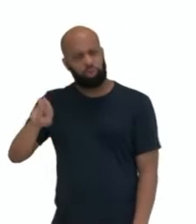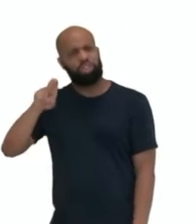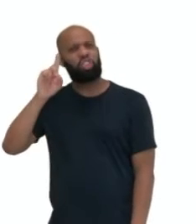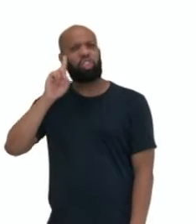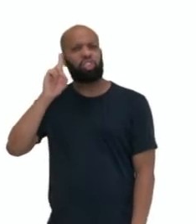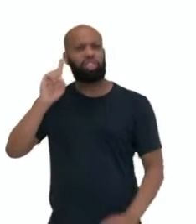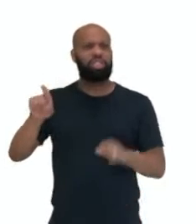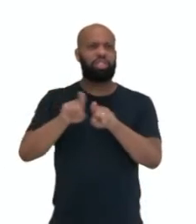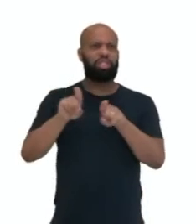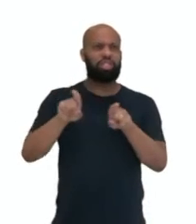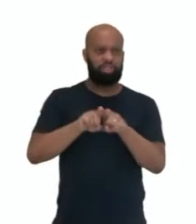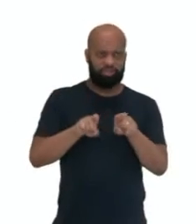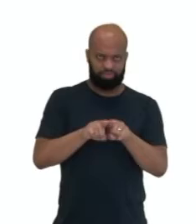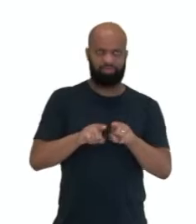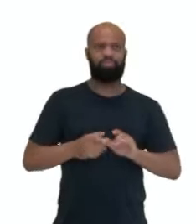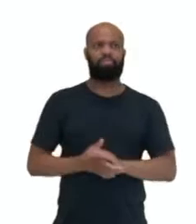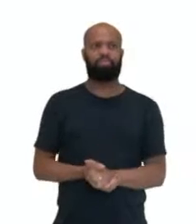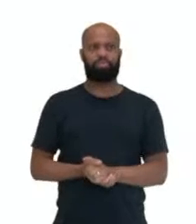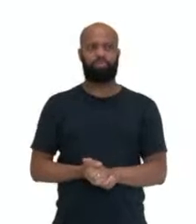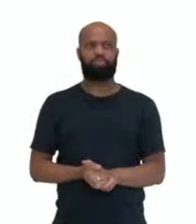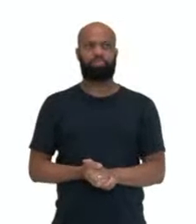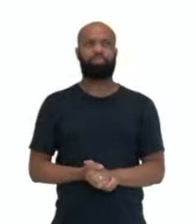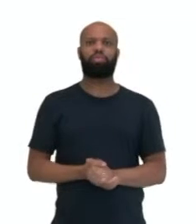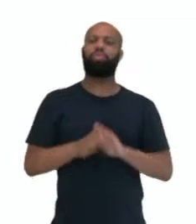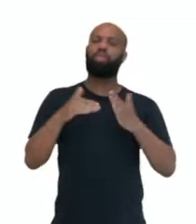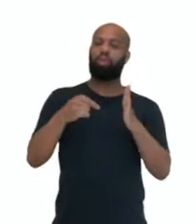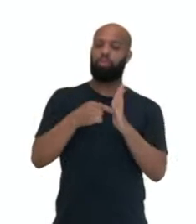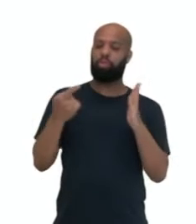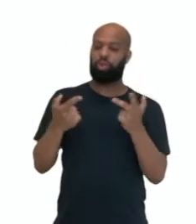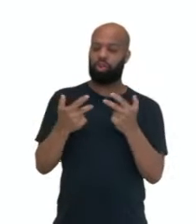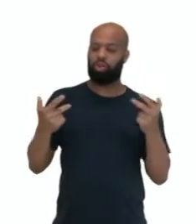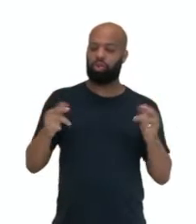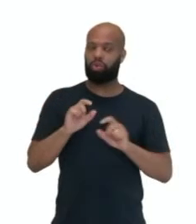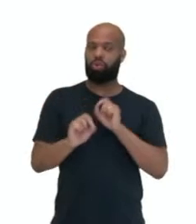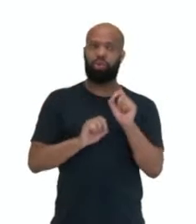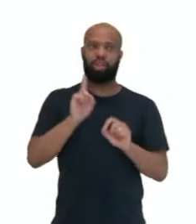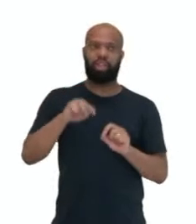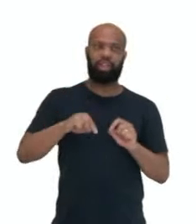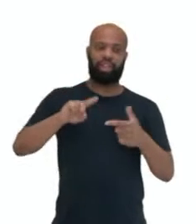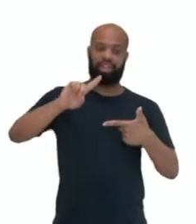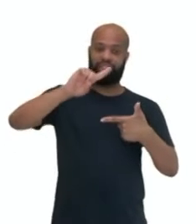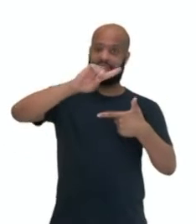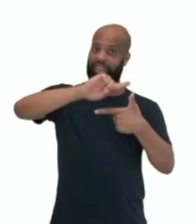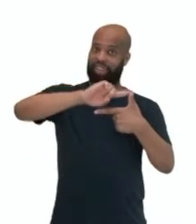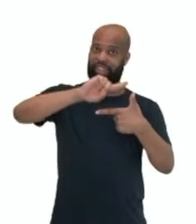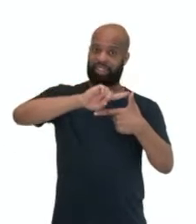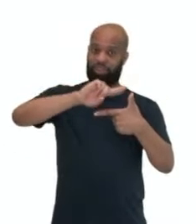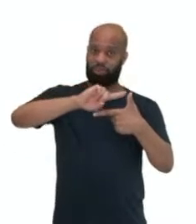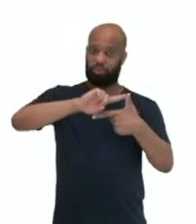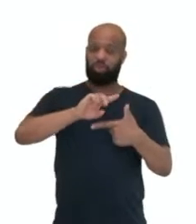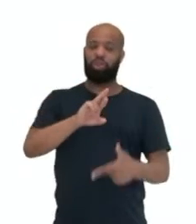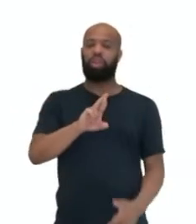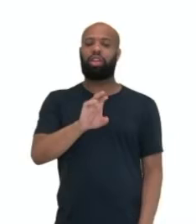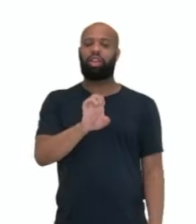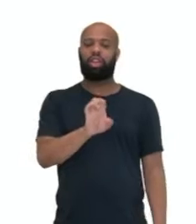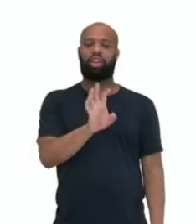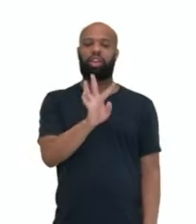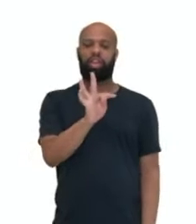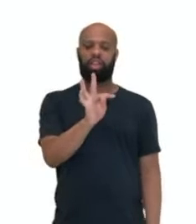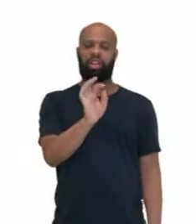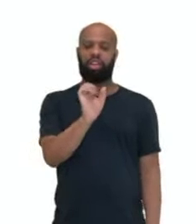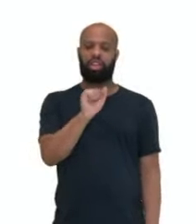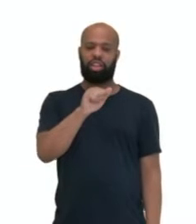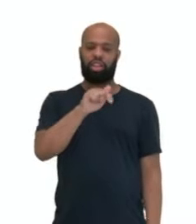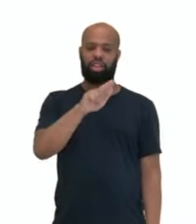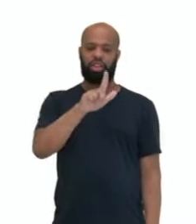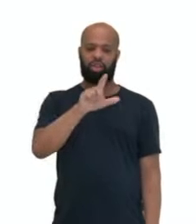nas construções, em muita coisa. Então, primeira coisa, triângulo retângulo, reto ângulo, tem um ângulo de